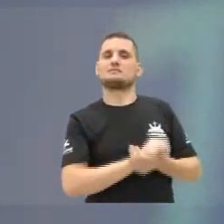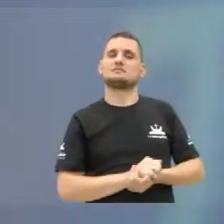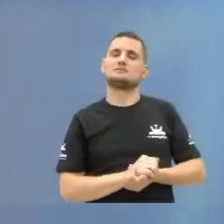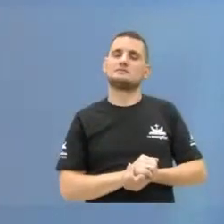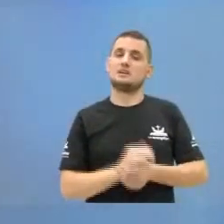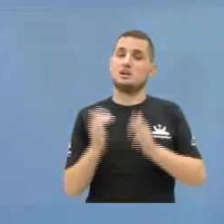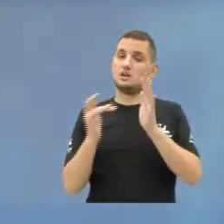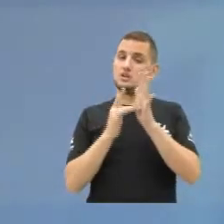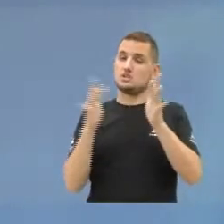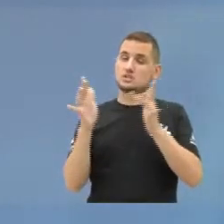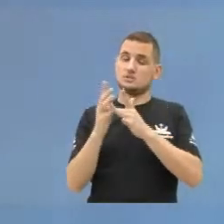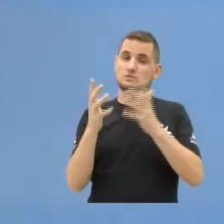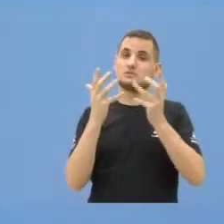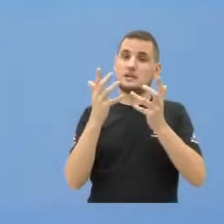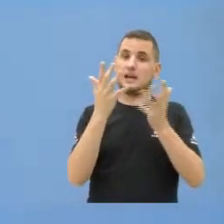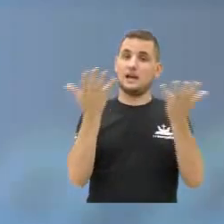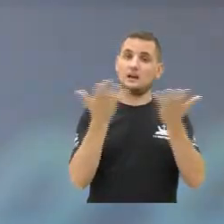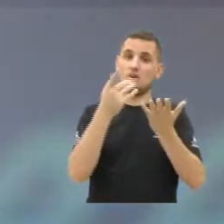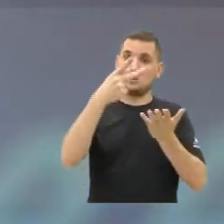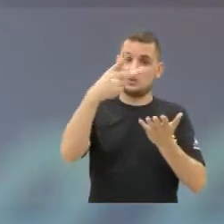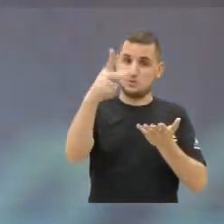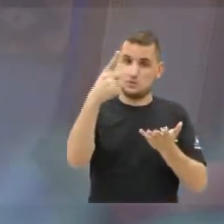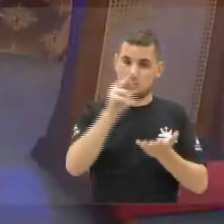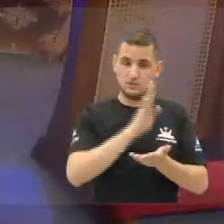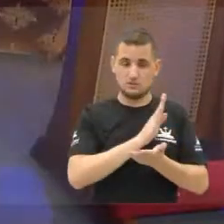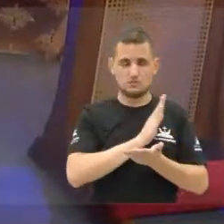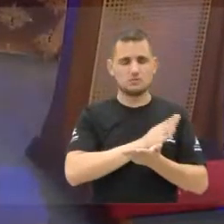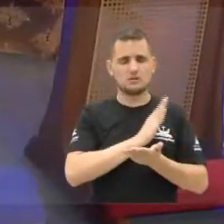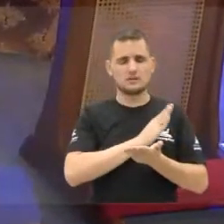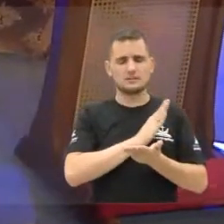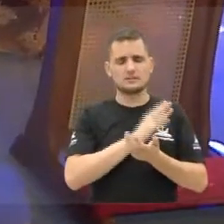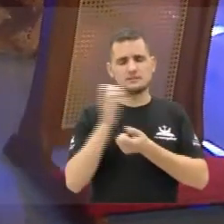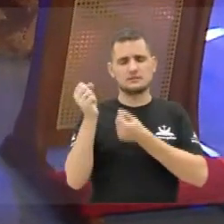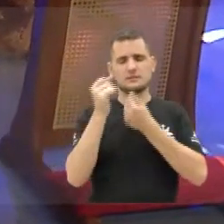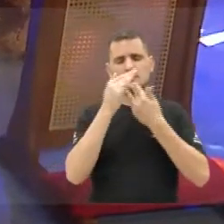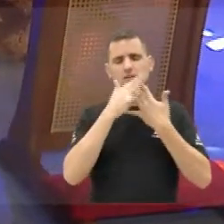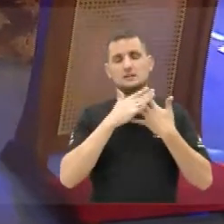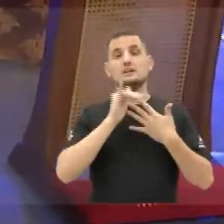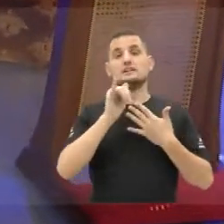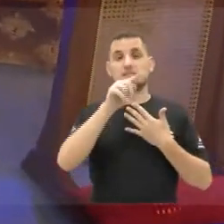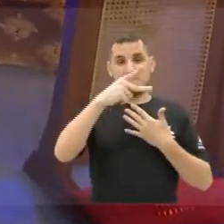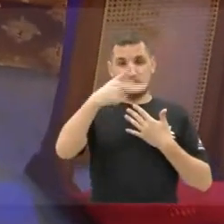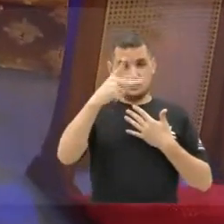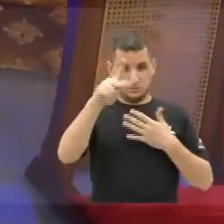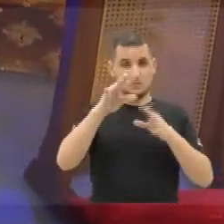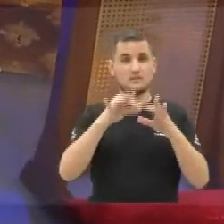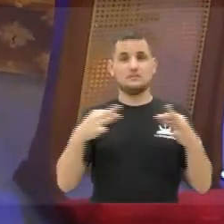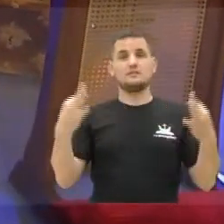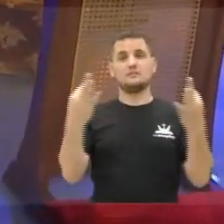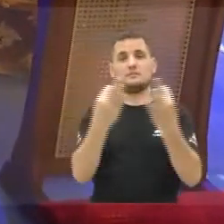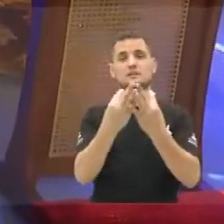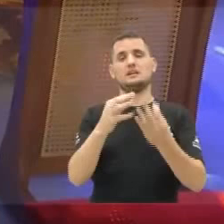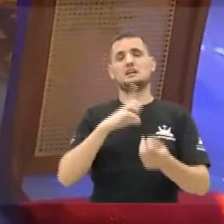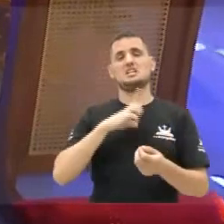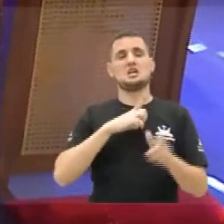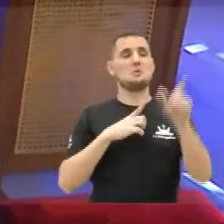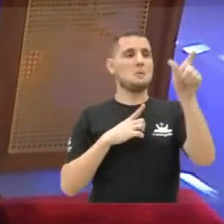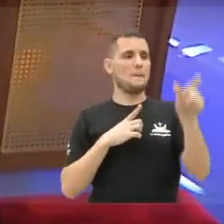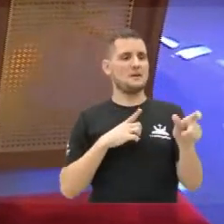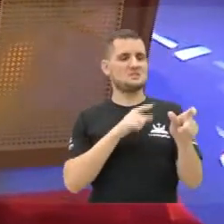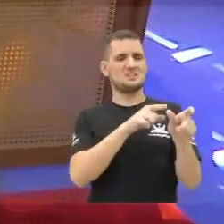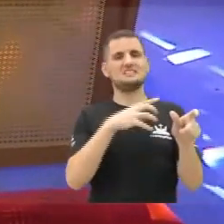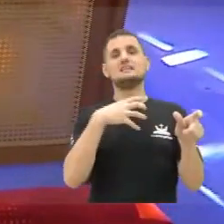agora quer tocar no seu coração, meu irmão, minha irmã, se tem uma pessoa da sua família que se sente